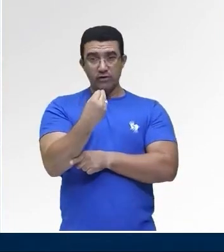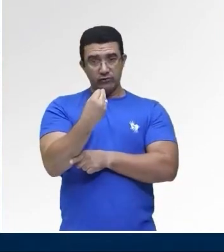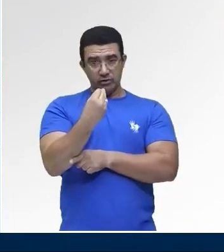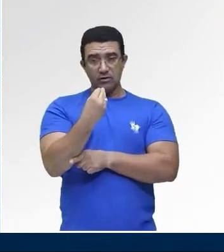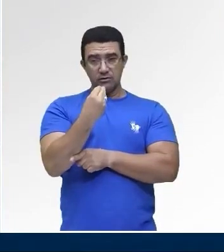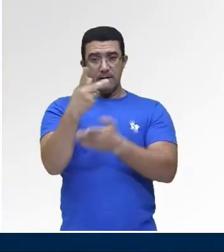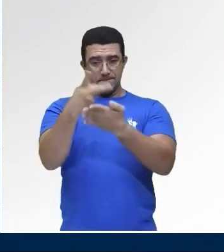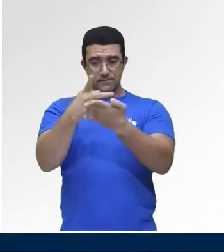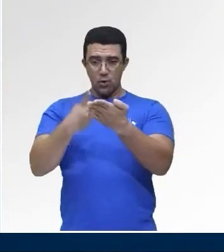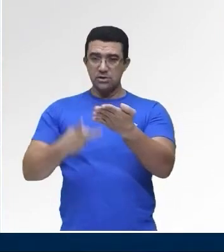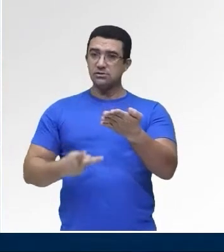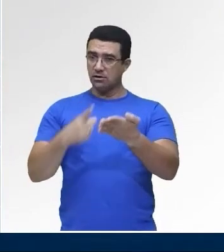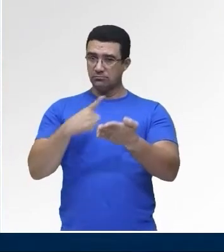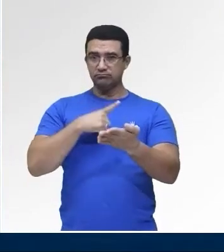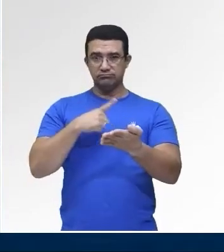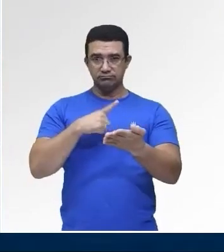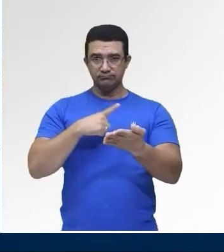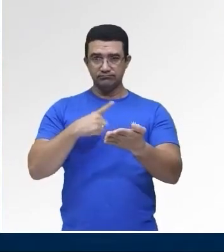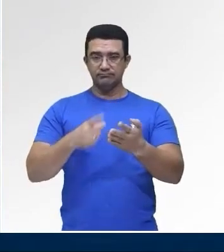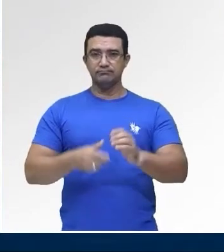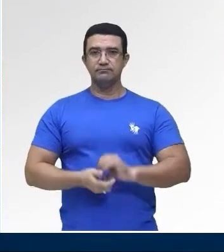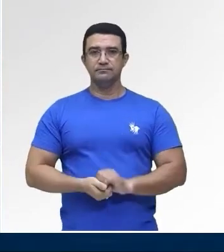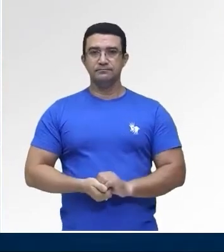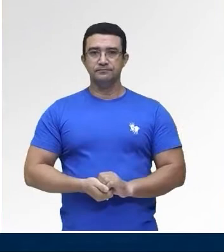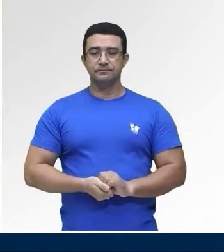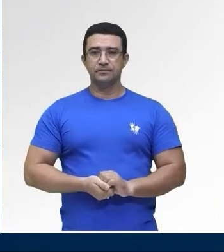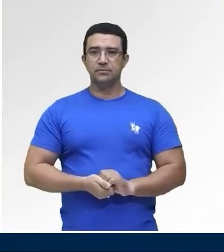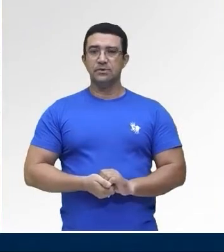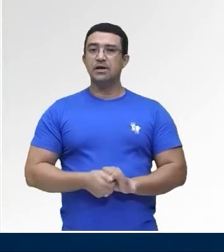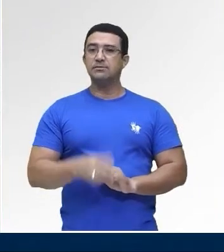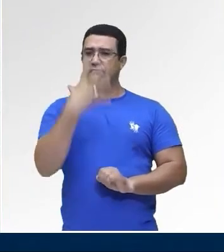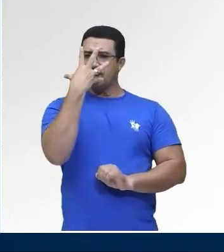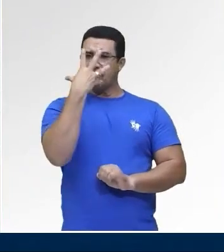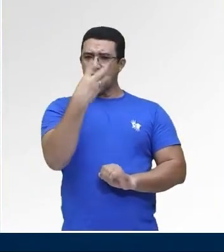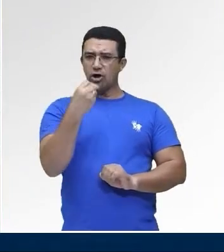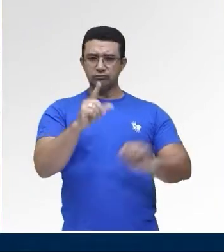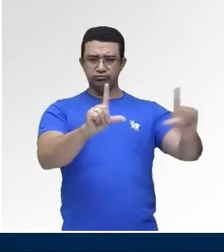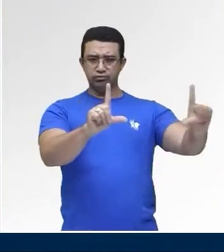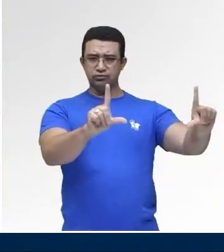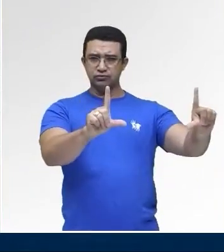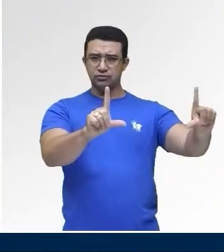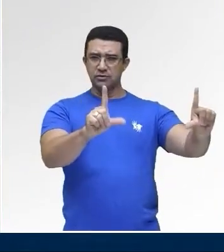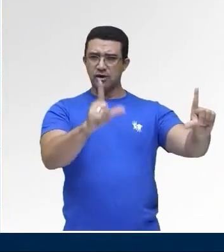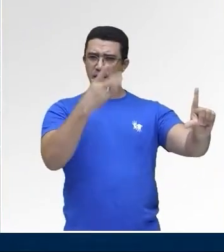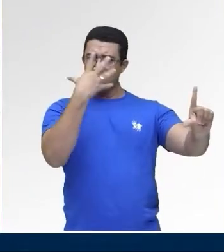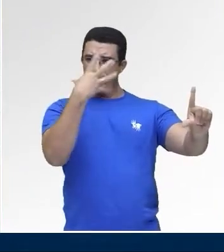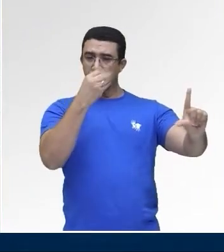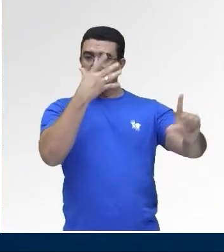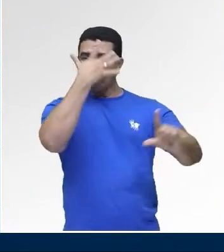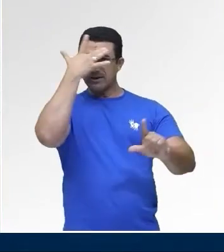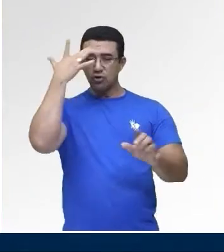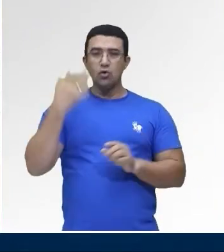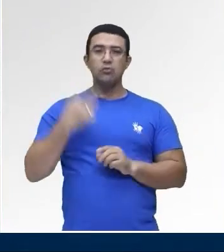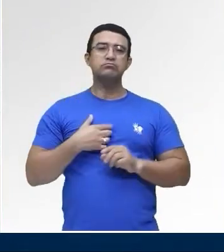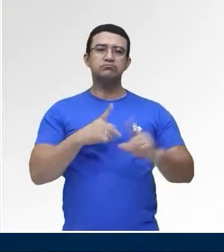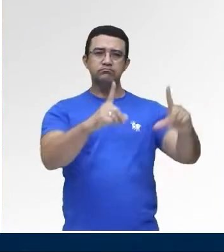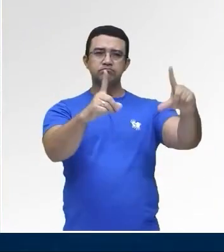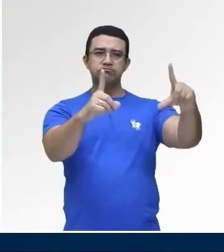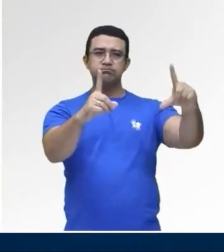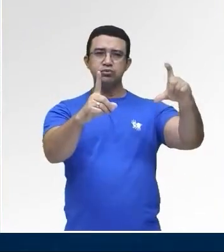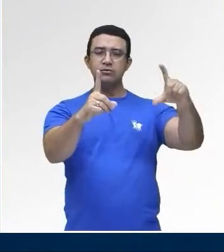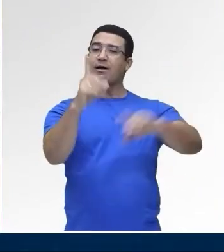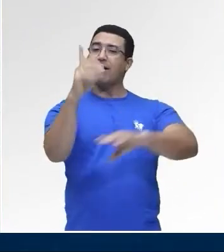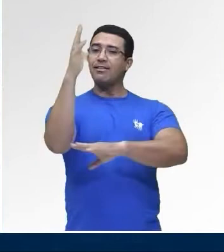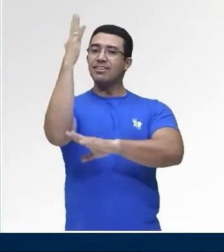uma fotografia agora. A fotografia, a pessoa vai lá e registra algo da